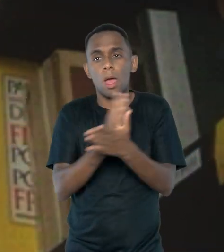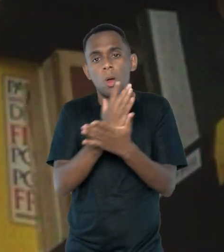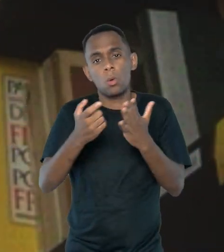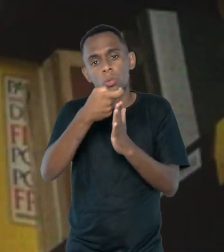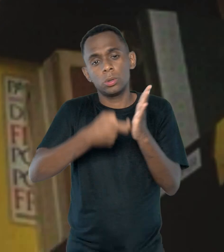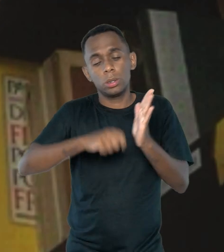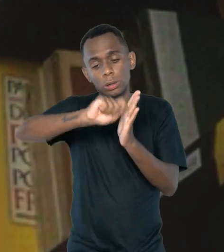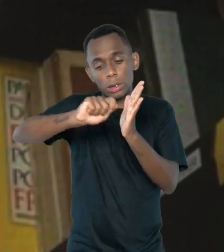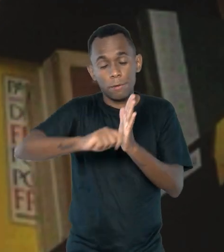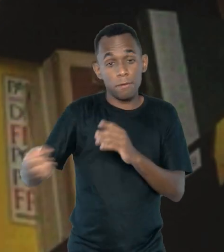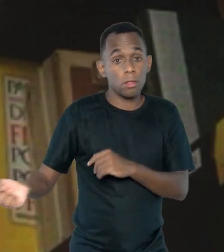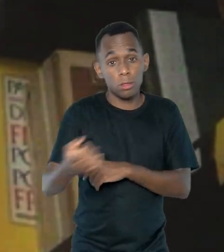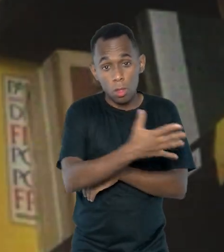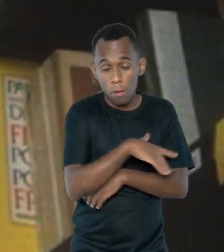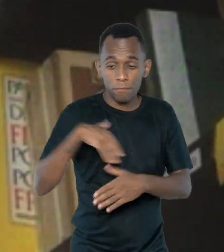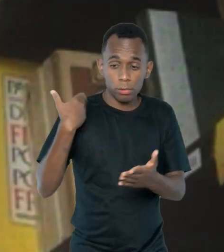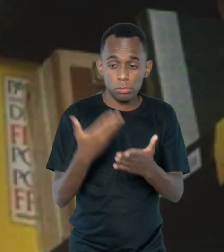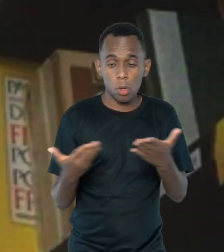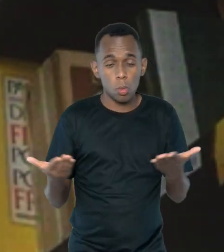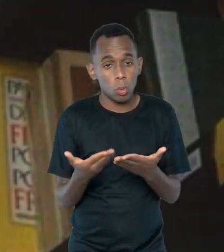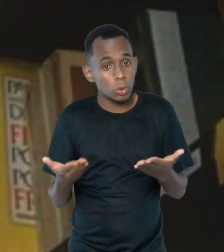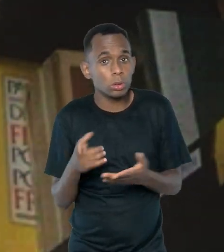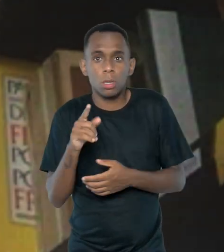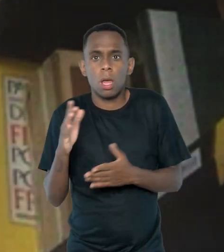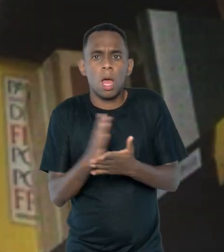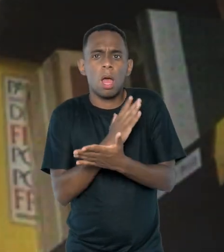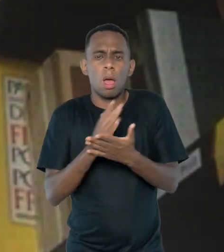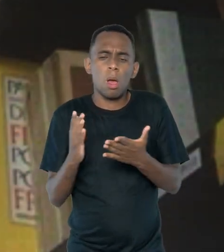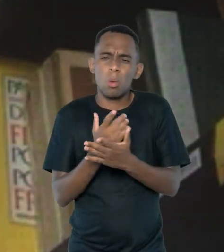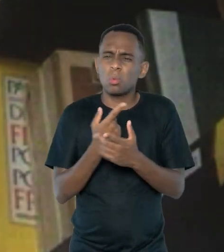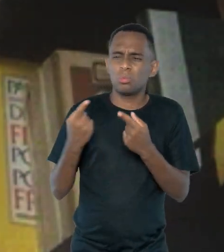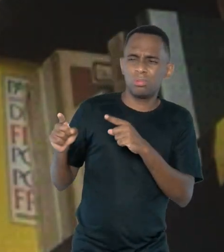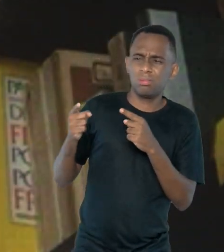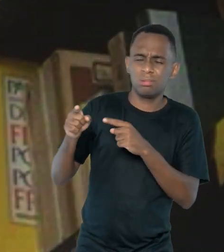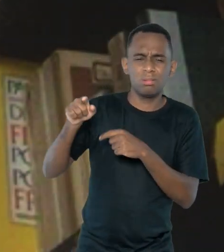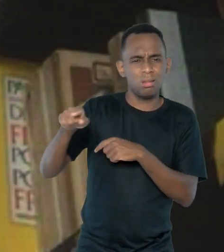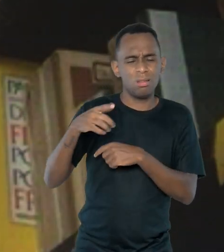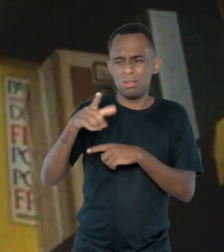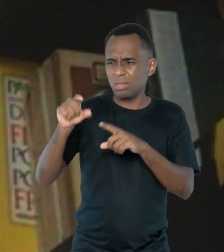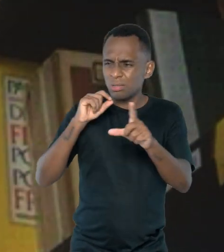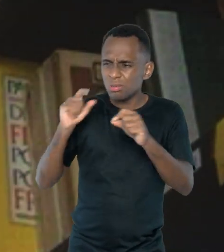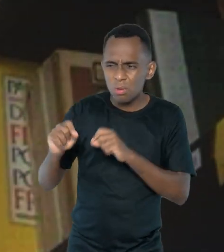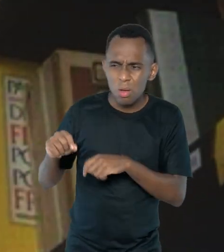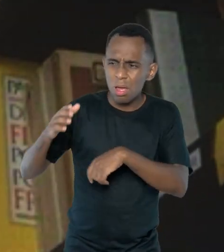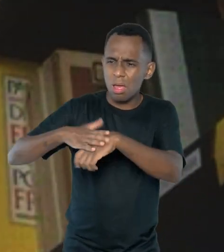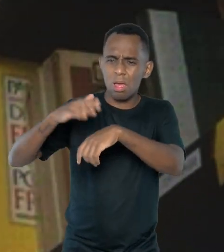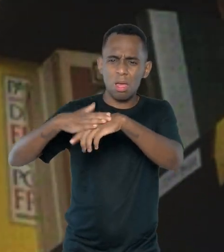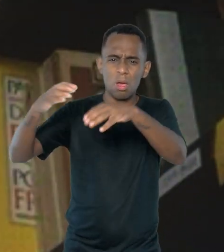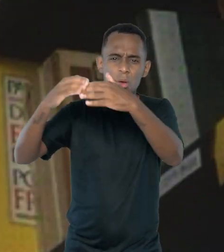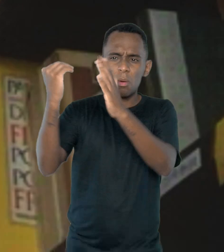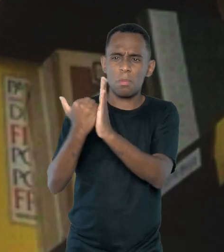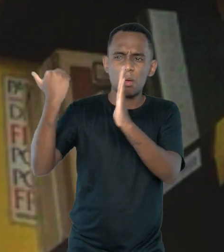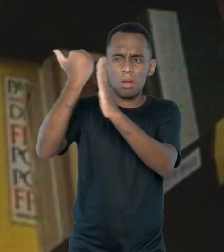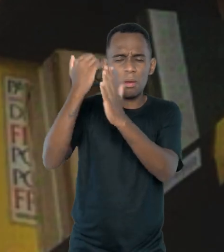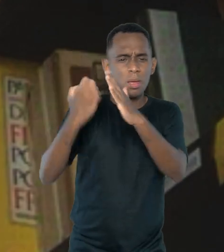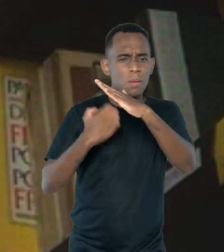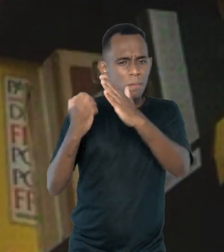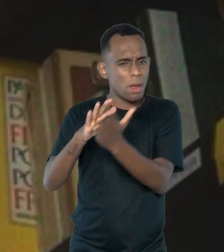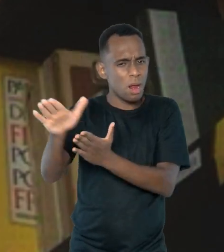contemporâneas. E há muitos que criticavam, falavam que essas escolhas favoreciam os grandes grupos